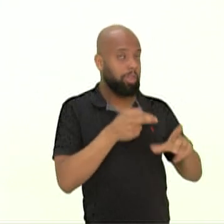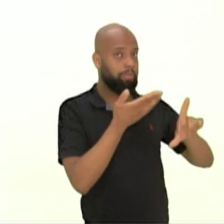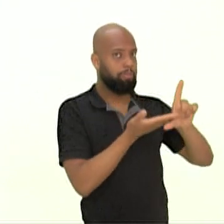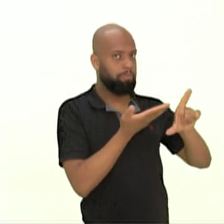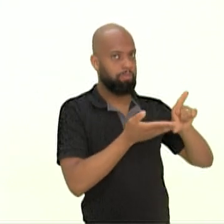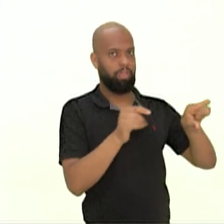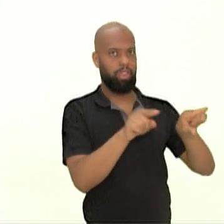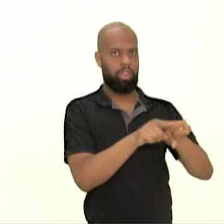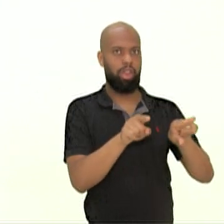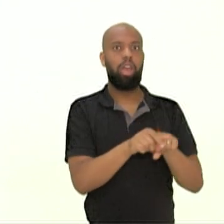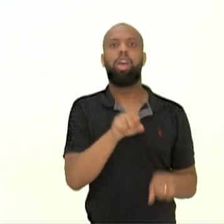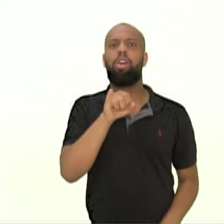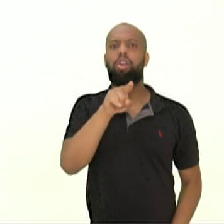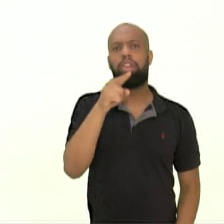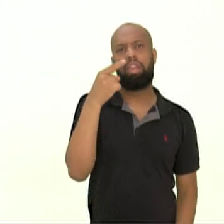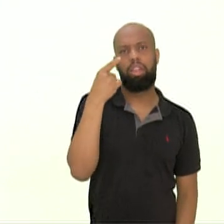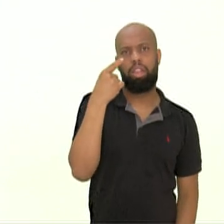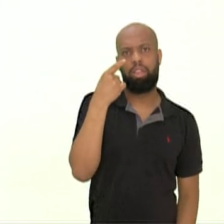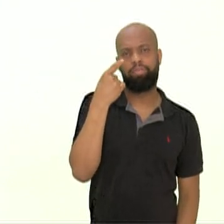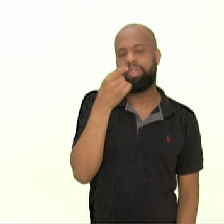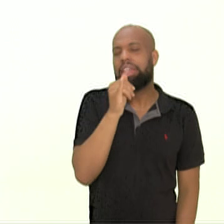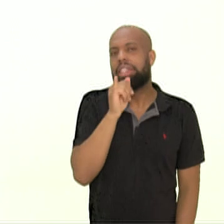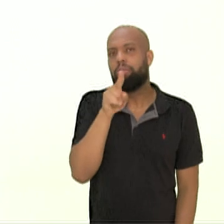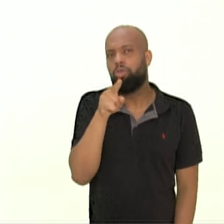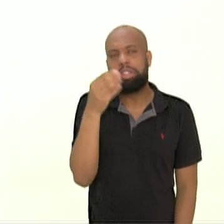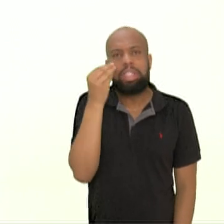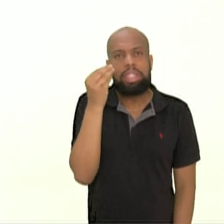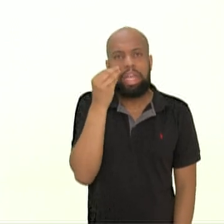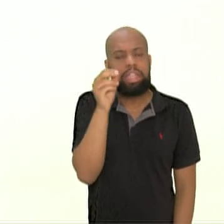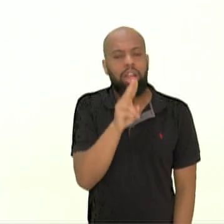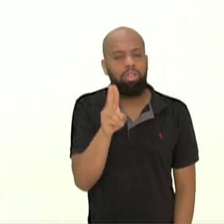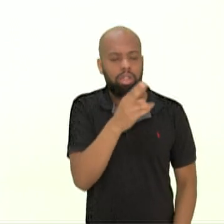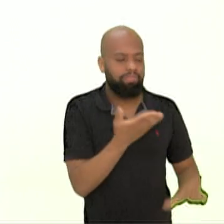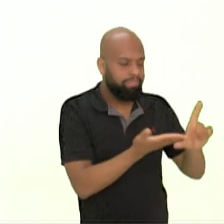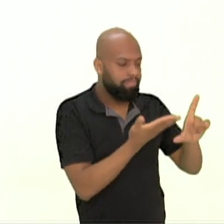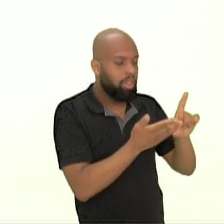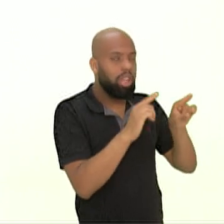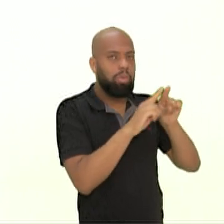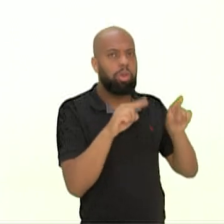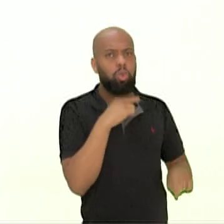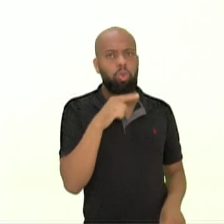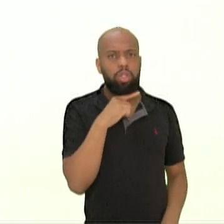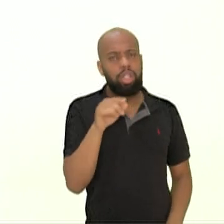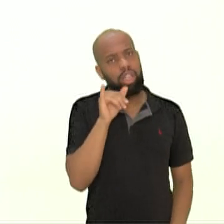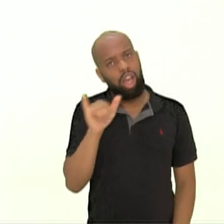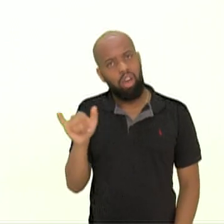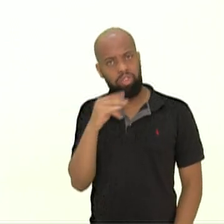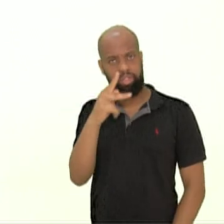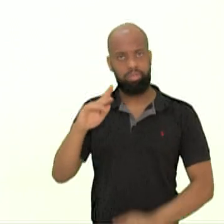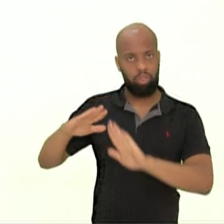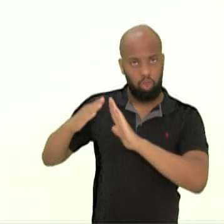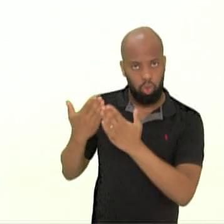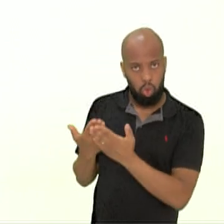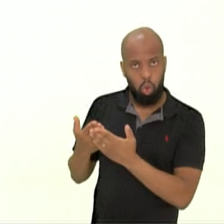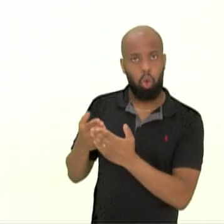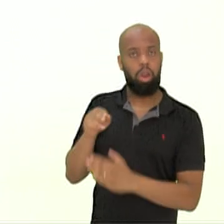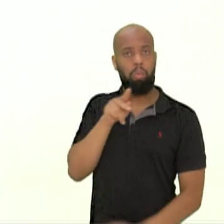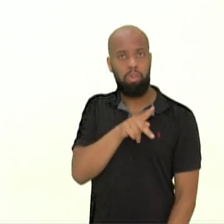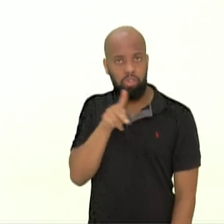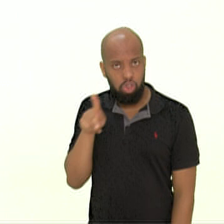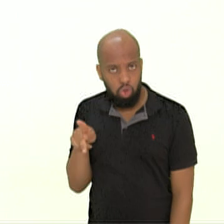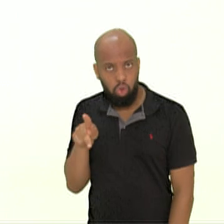alunos. Quando você tenta usar a plataforma, se você não está conseguindo de alguma maneira, notifique sua escola, seus professores, pedagogos,